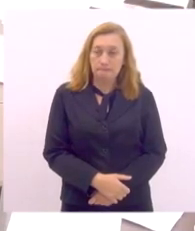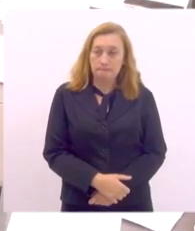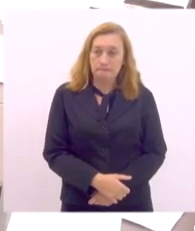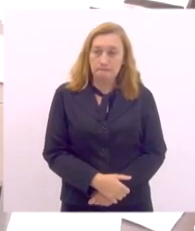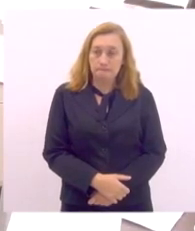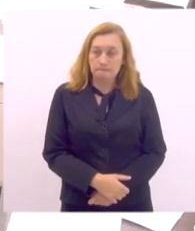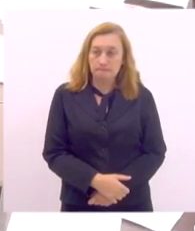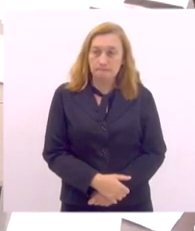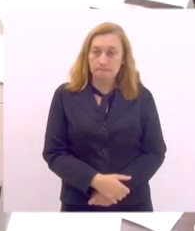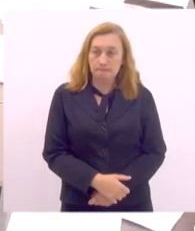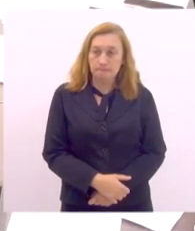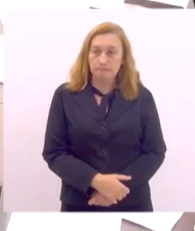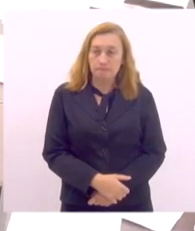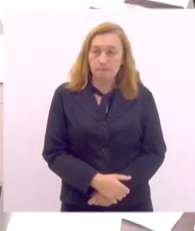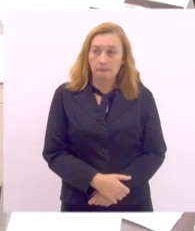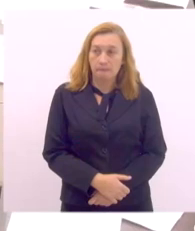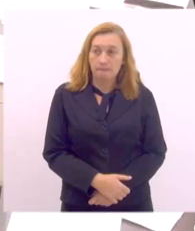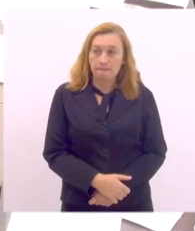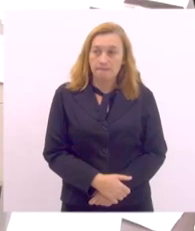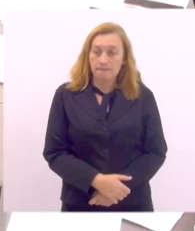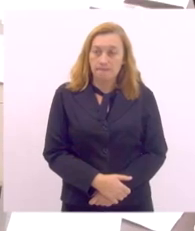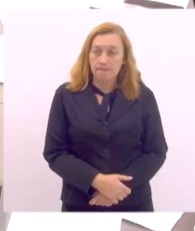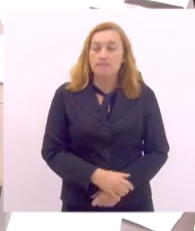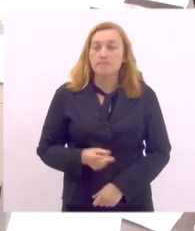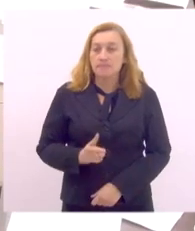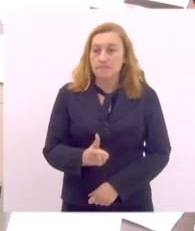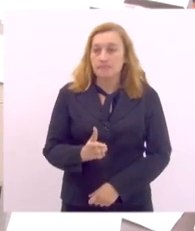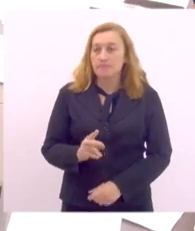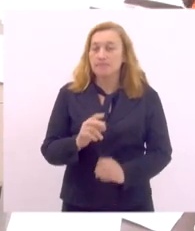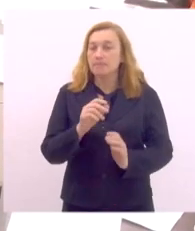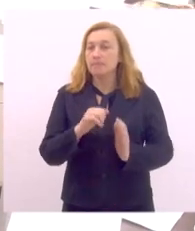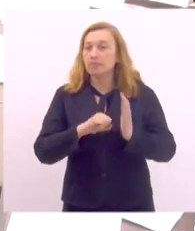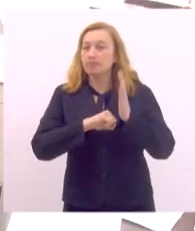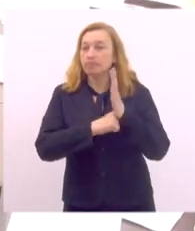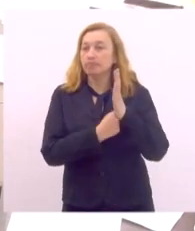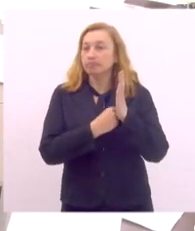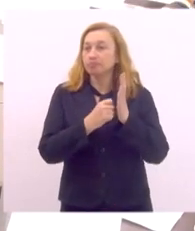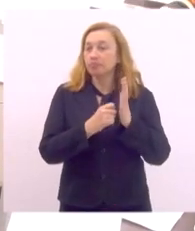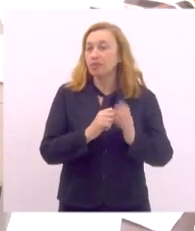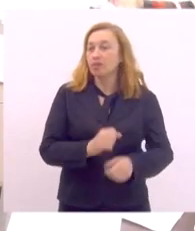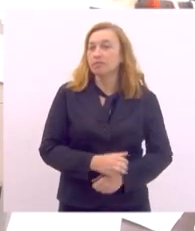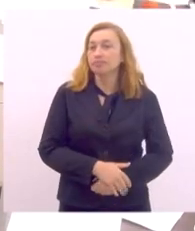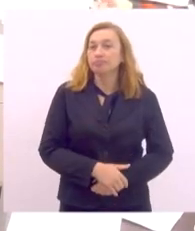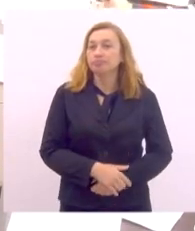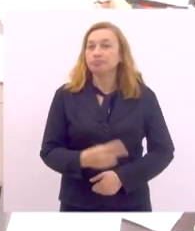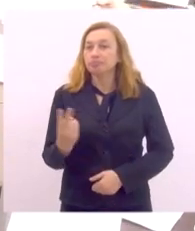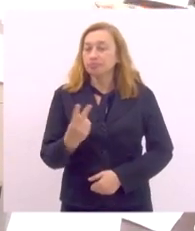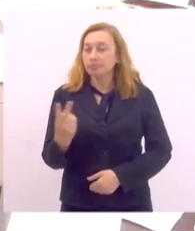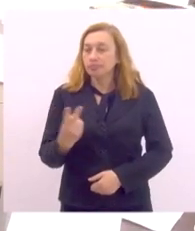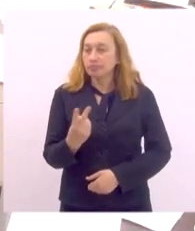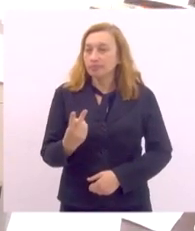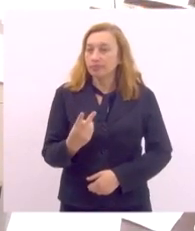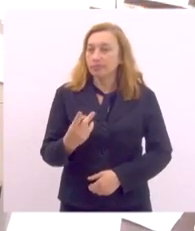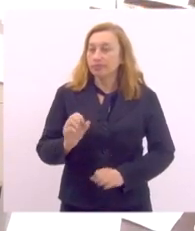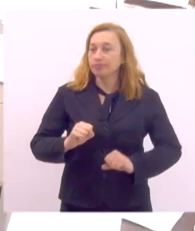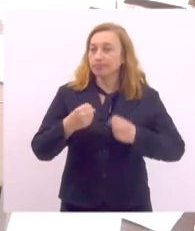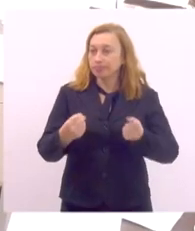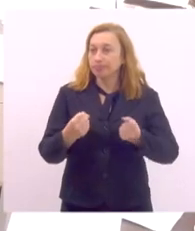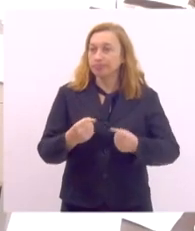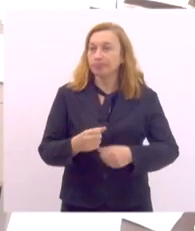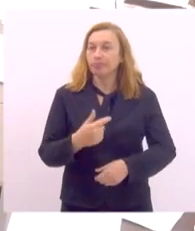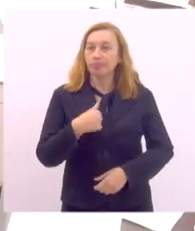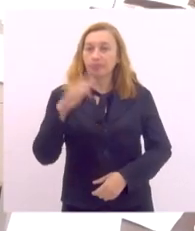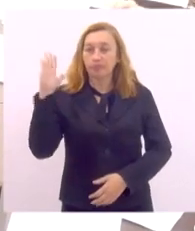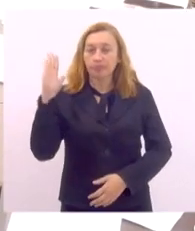Oi. Qual a posição do governo? É para manter o veto, a posição. Me inscrevo. Um dos dois autores para fazer a defesa. Me inscrevo.